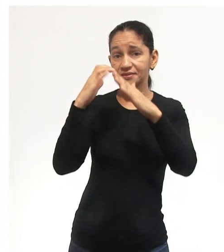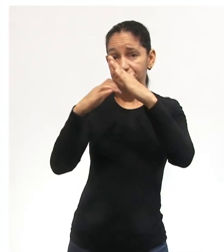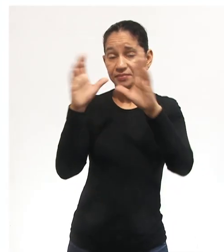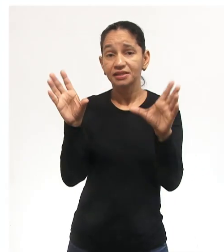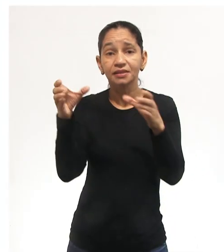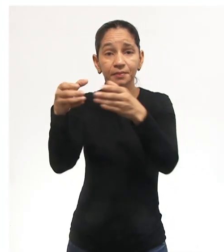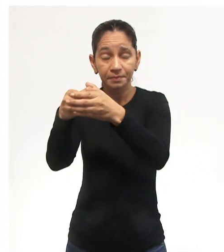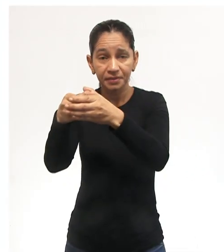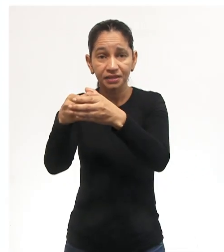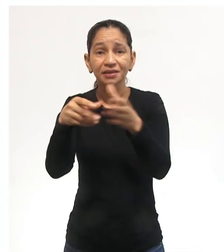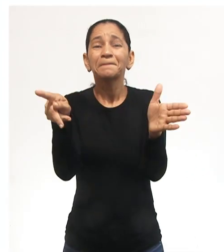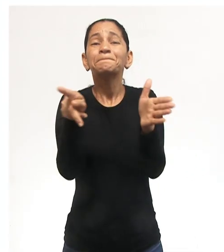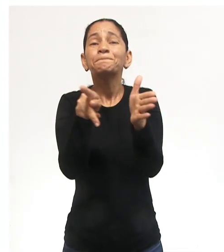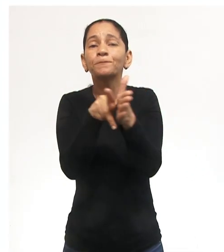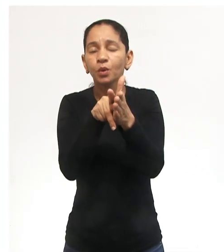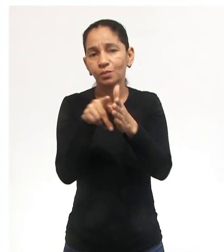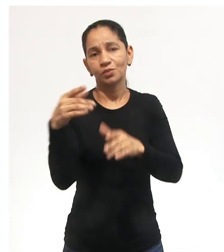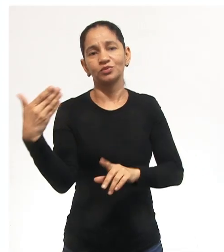para empresa.